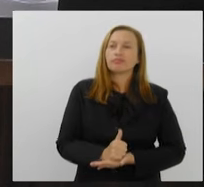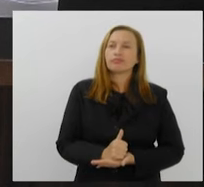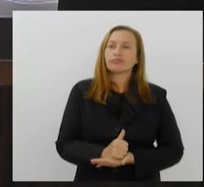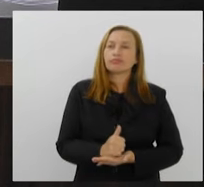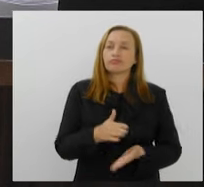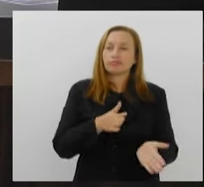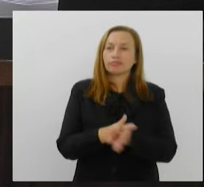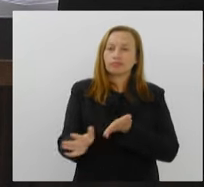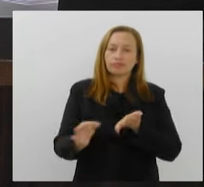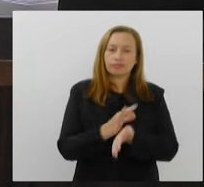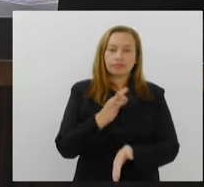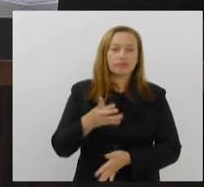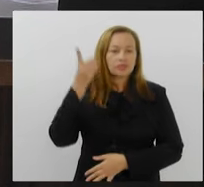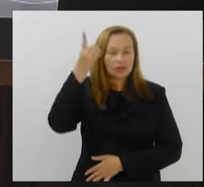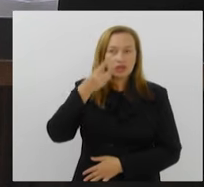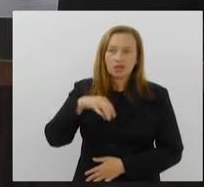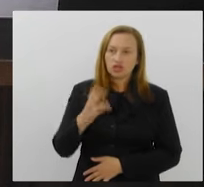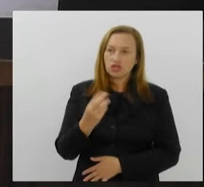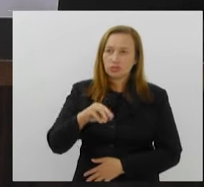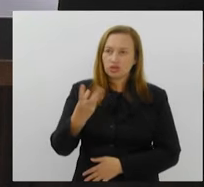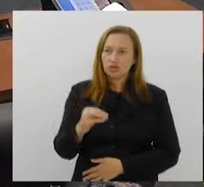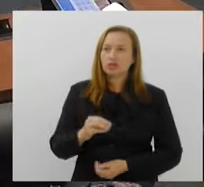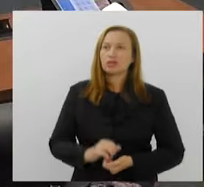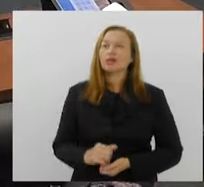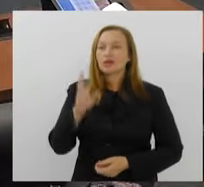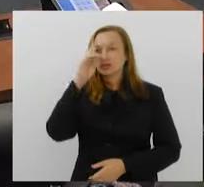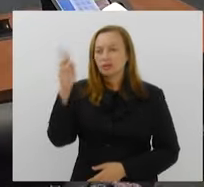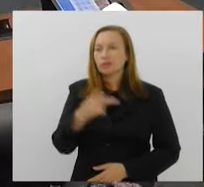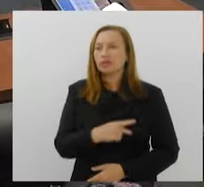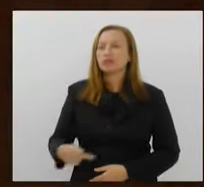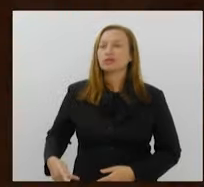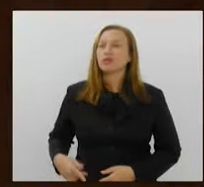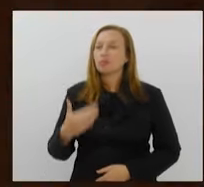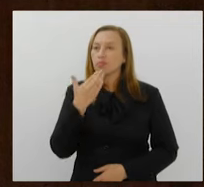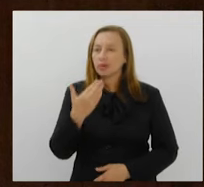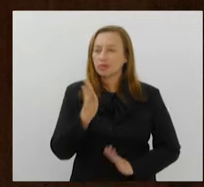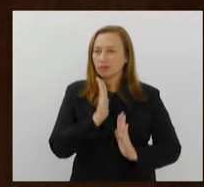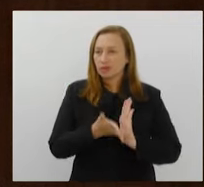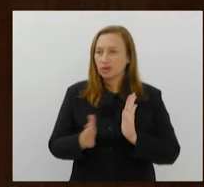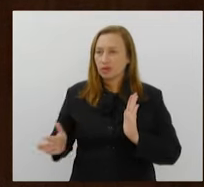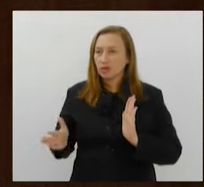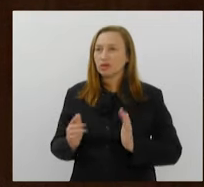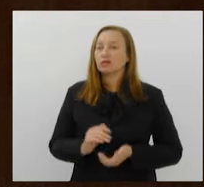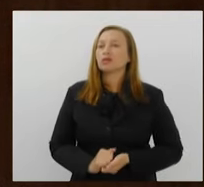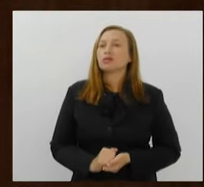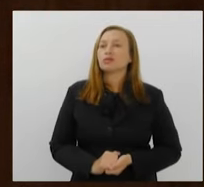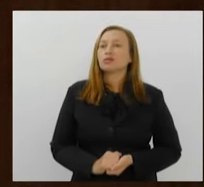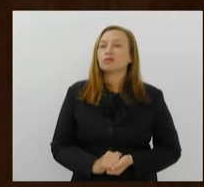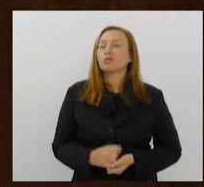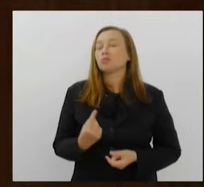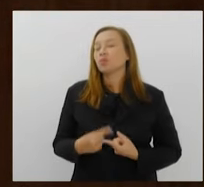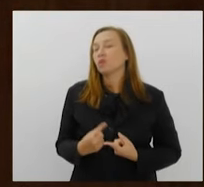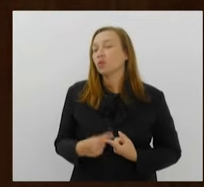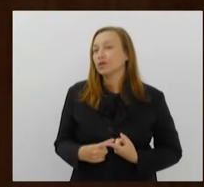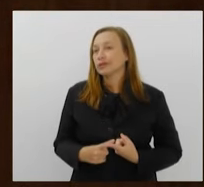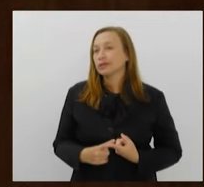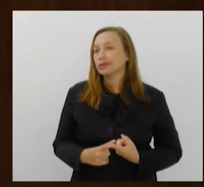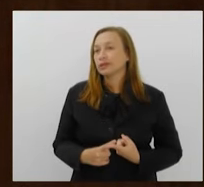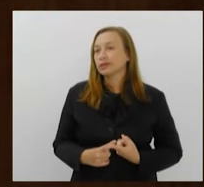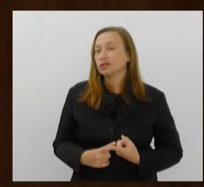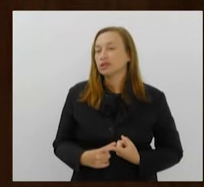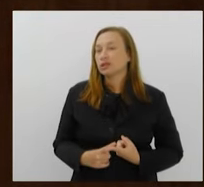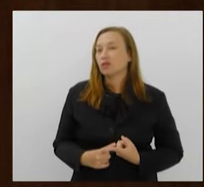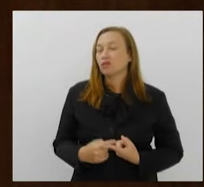vai autógrafo. Deputado Chico Machado. Senhor presidente, por favor. Peço ao senhor pela ordem, porque eu faço